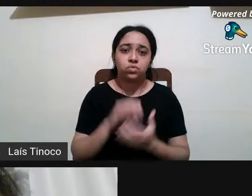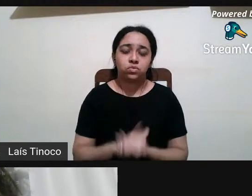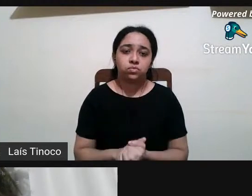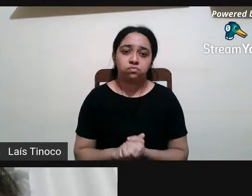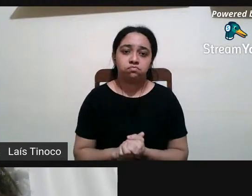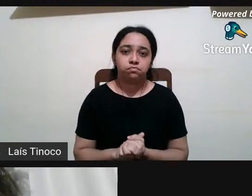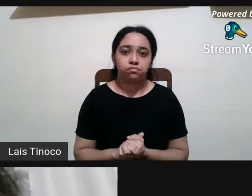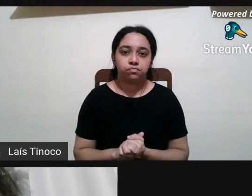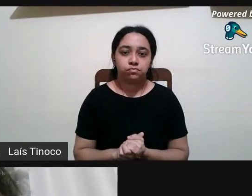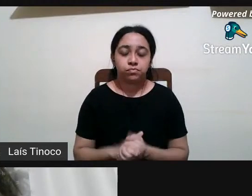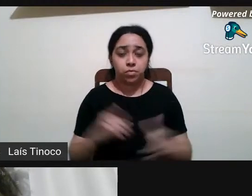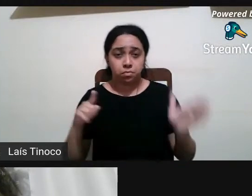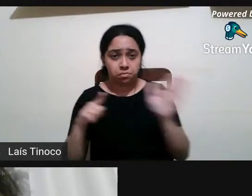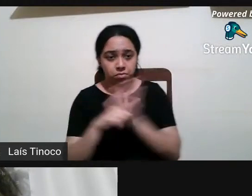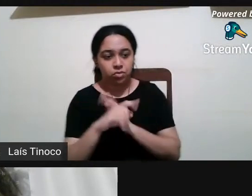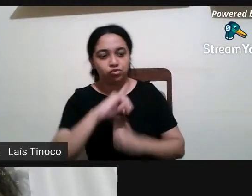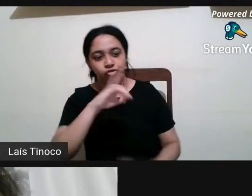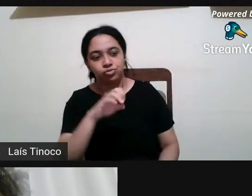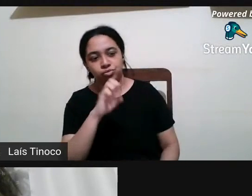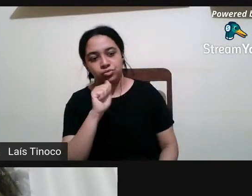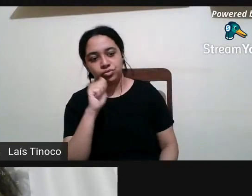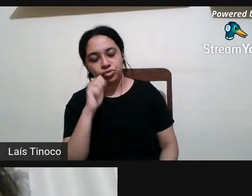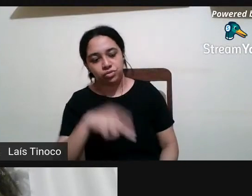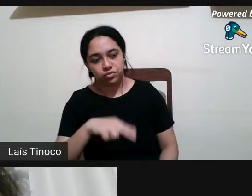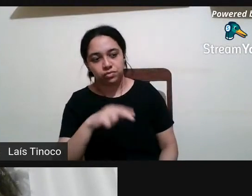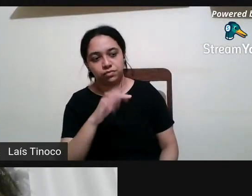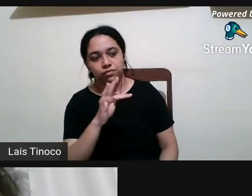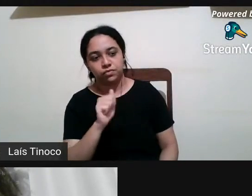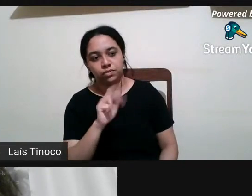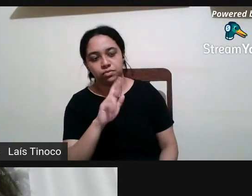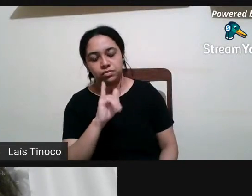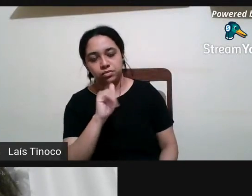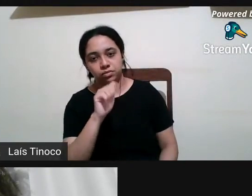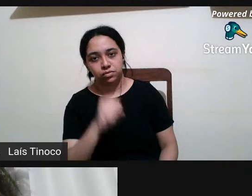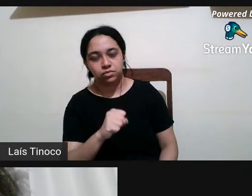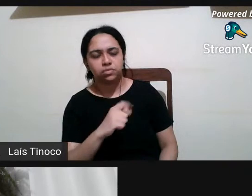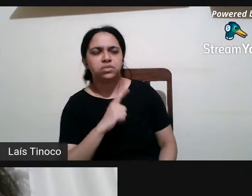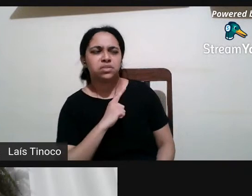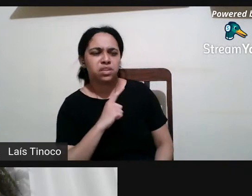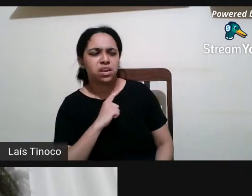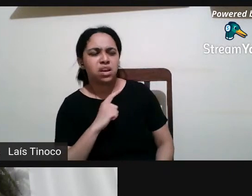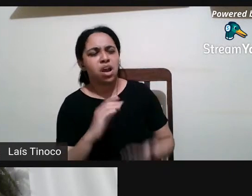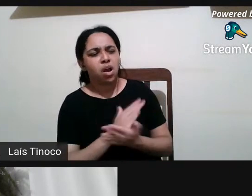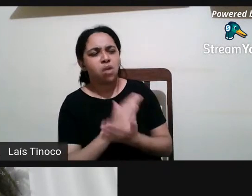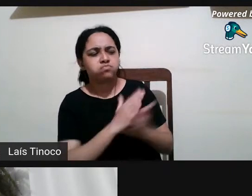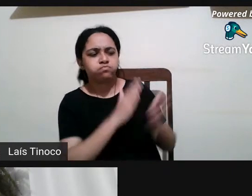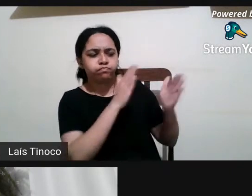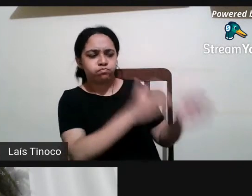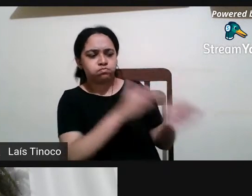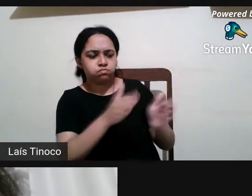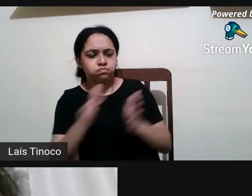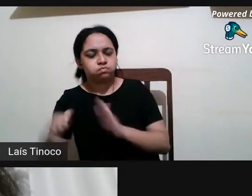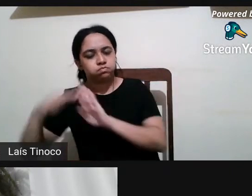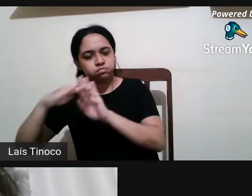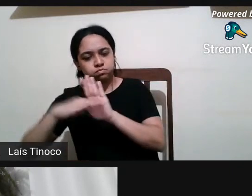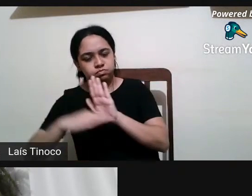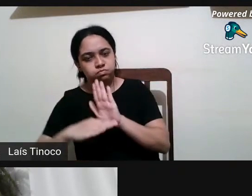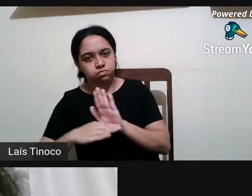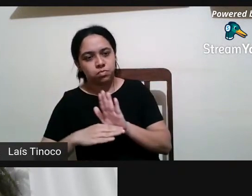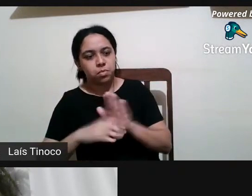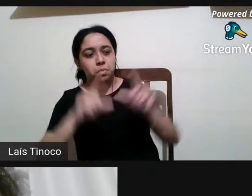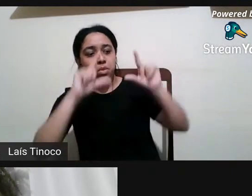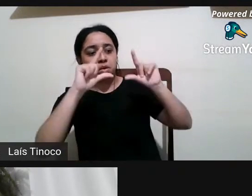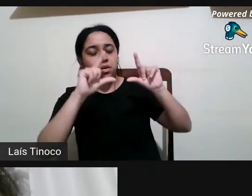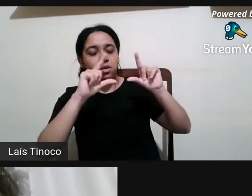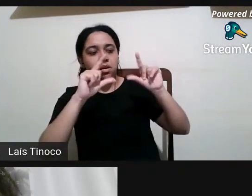temos a pergunta também do Jean Farias. Ele pergunta: existe algum protocolo utilizado para eliminar o microplástico